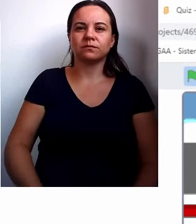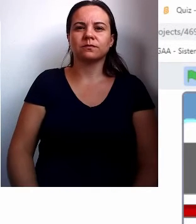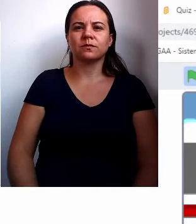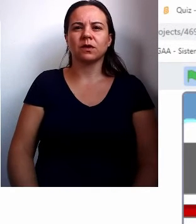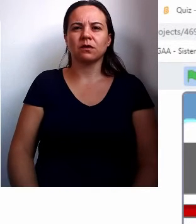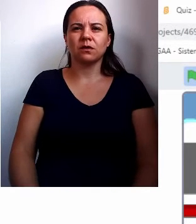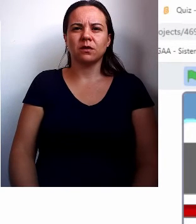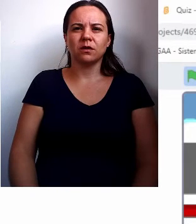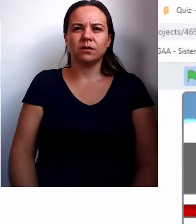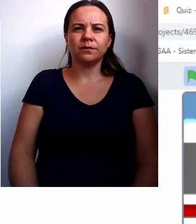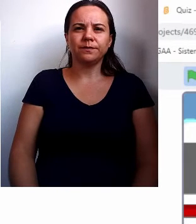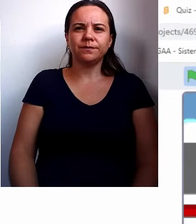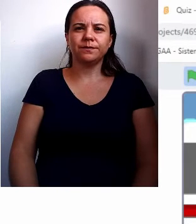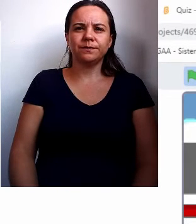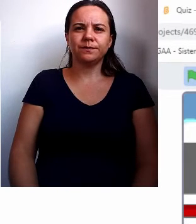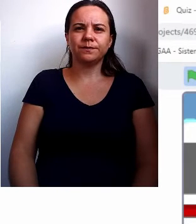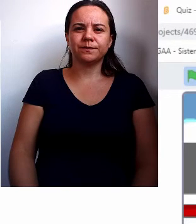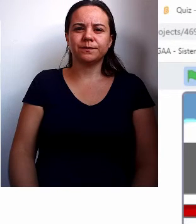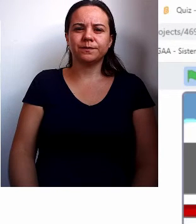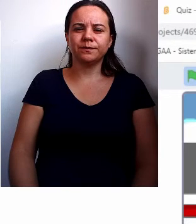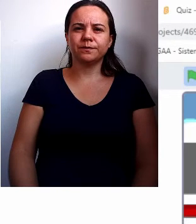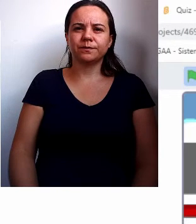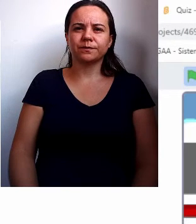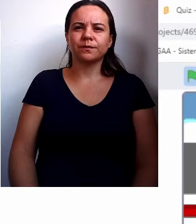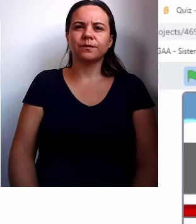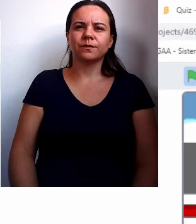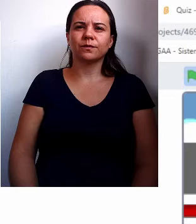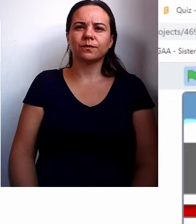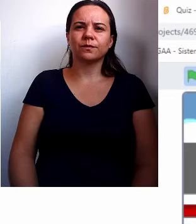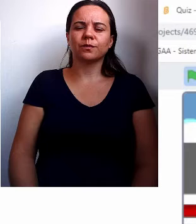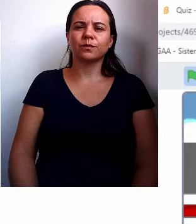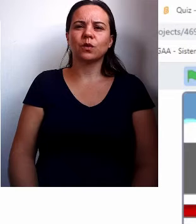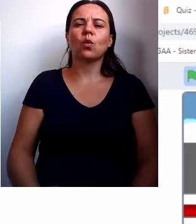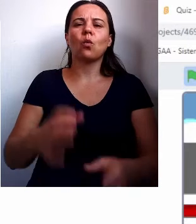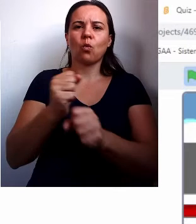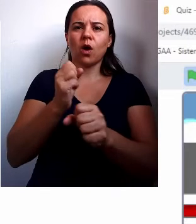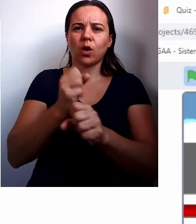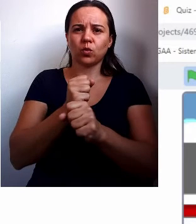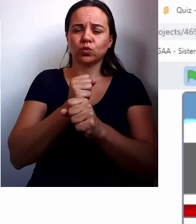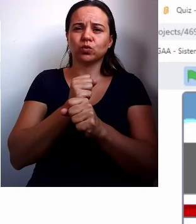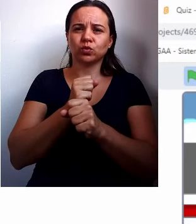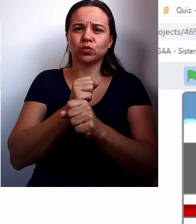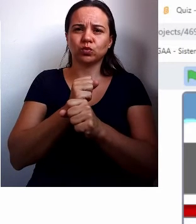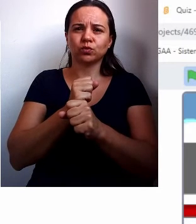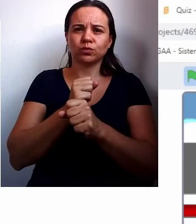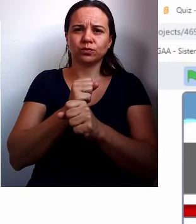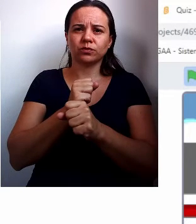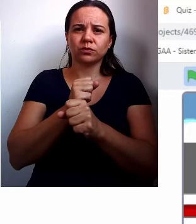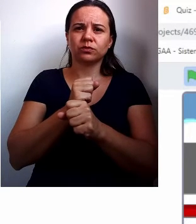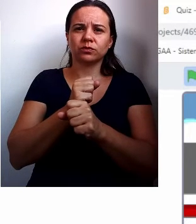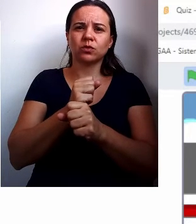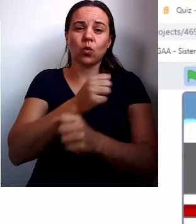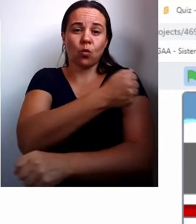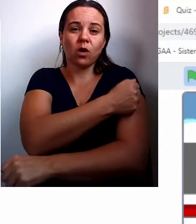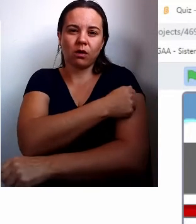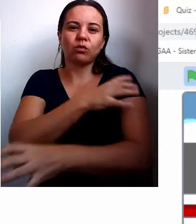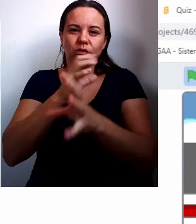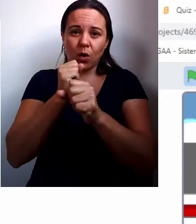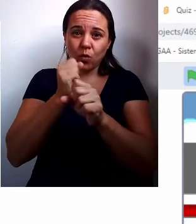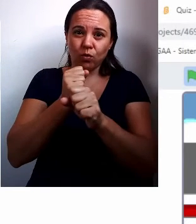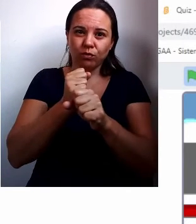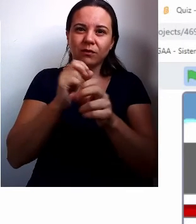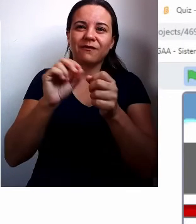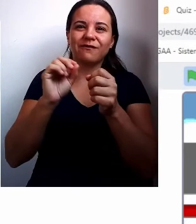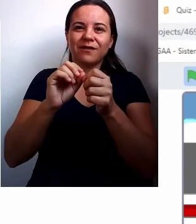né? Elaborou uma questão para você. O aluno calcularia aqui o que daria a